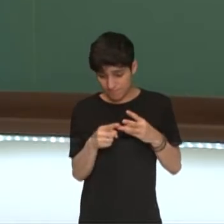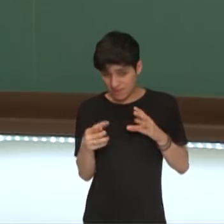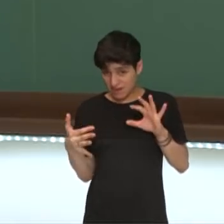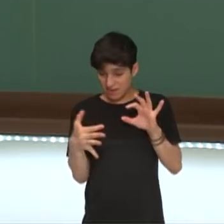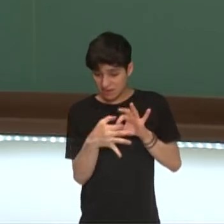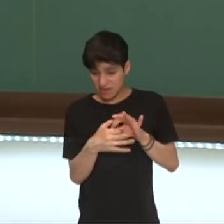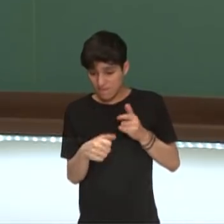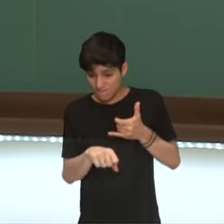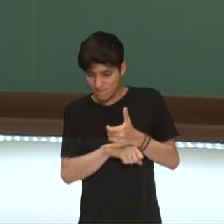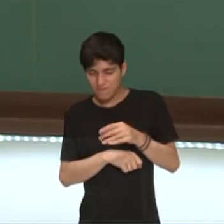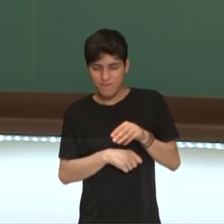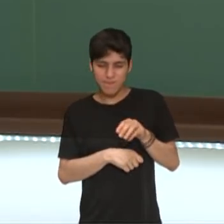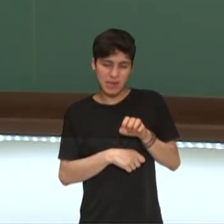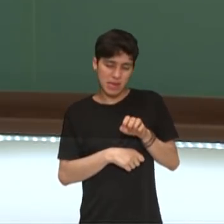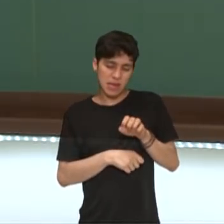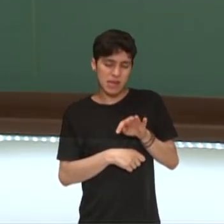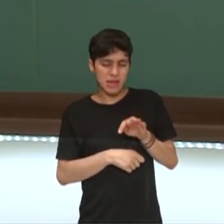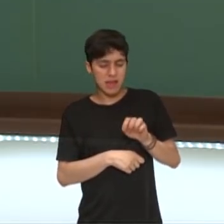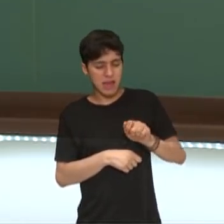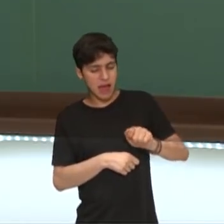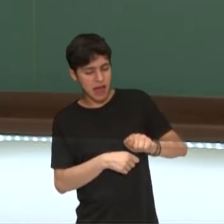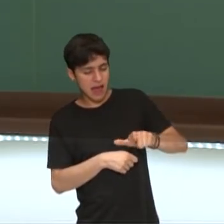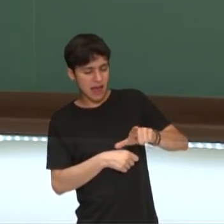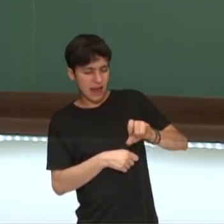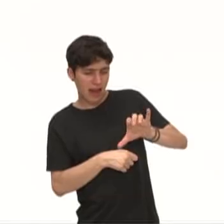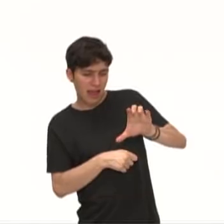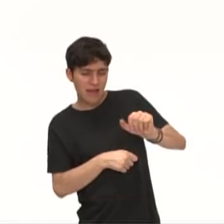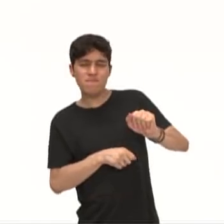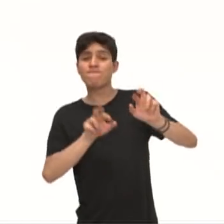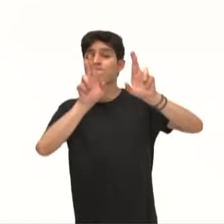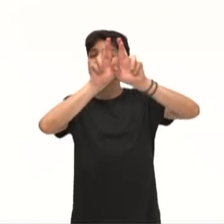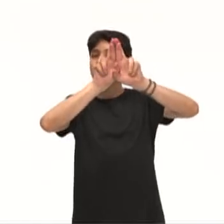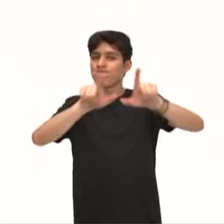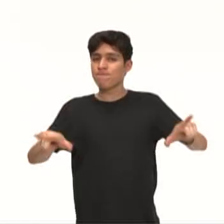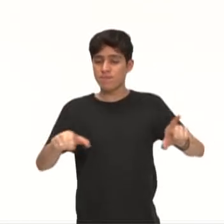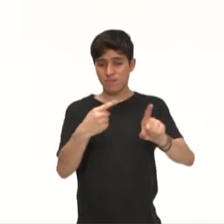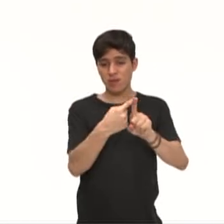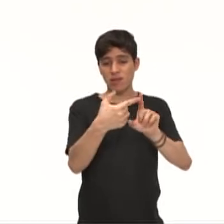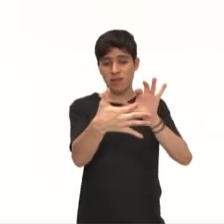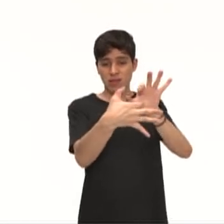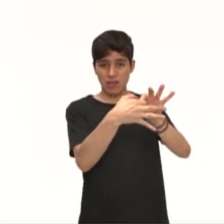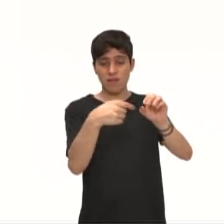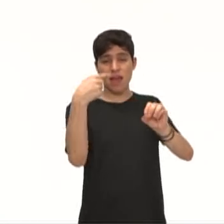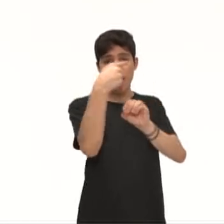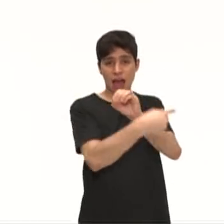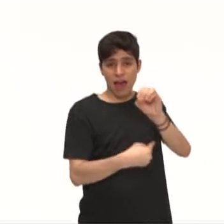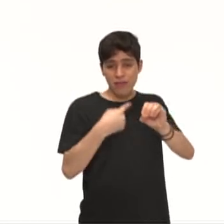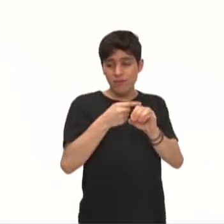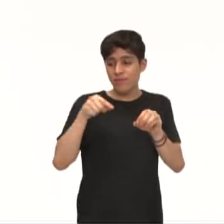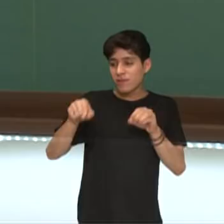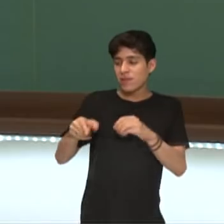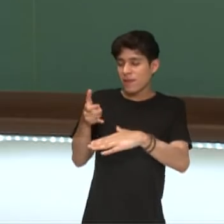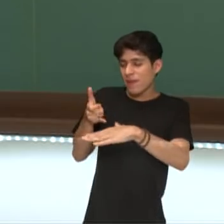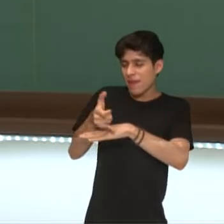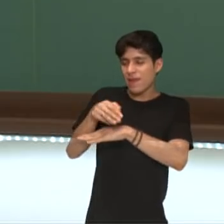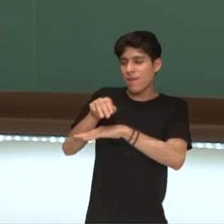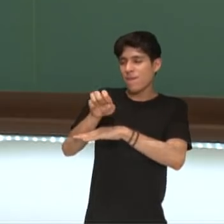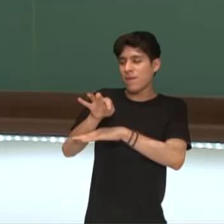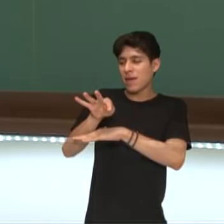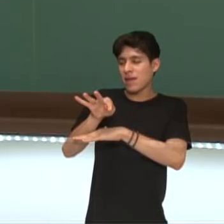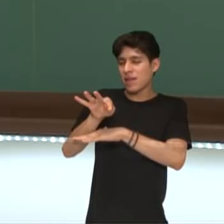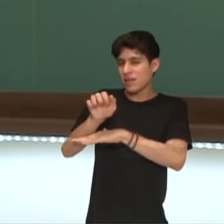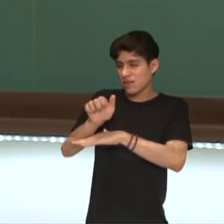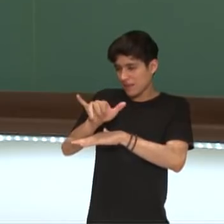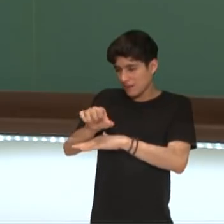ligação metálica, tá? Essa é um pouquinho diferente, porque ela é formada somente entre átomos e metais. Por isso eu falei lá na tabela periódica, você vai ter